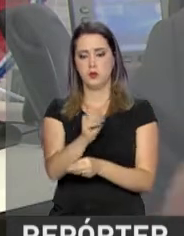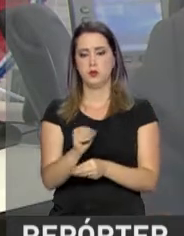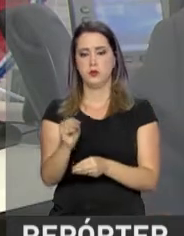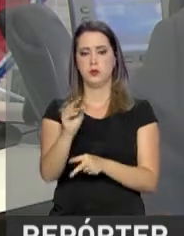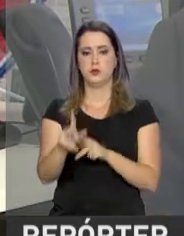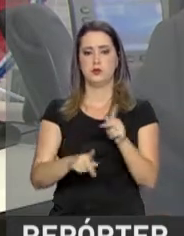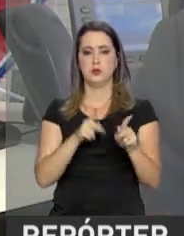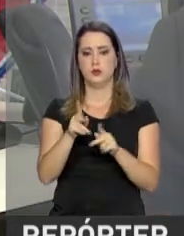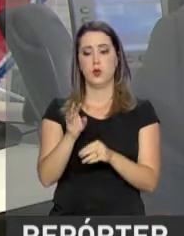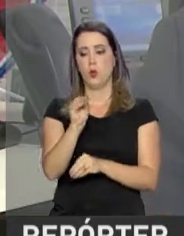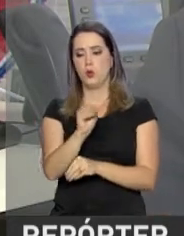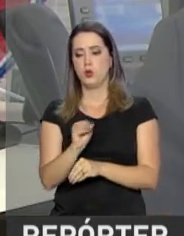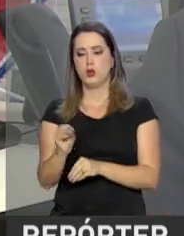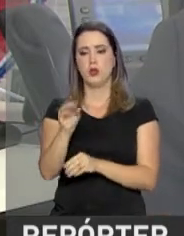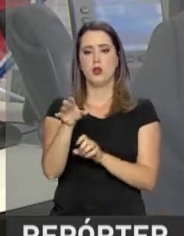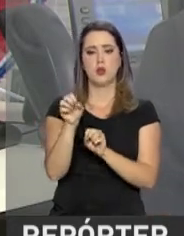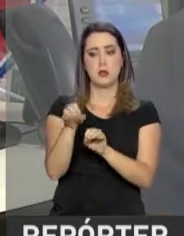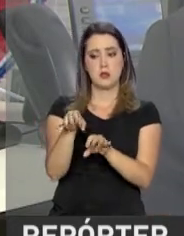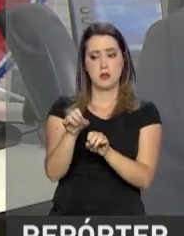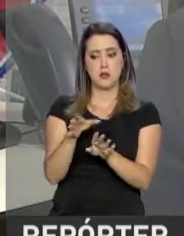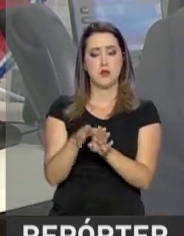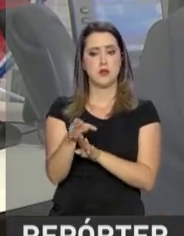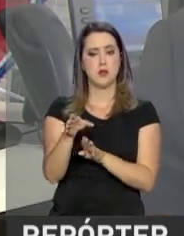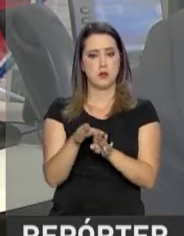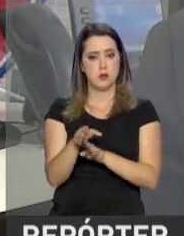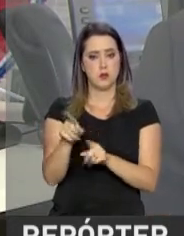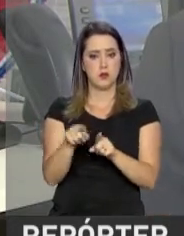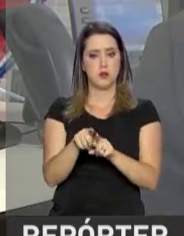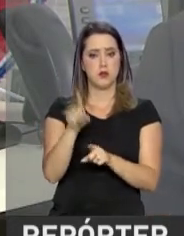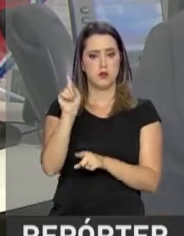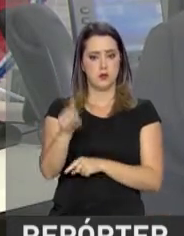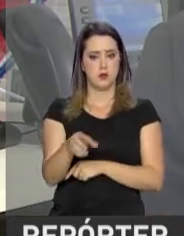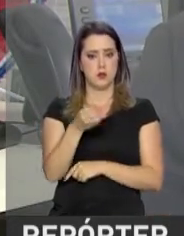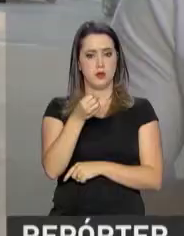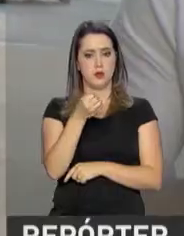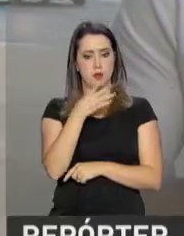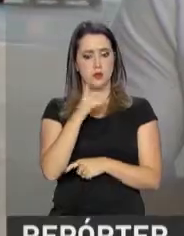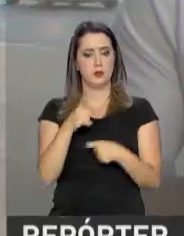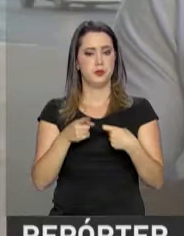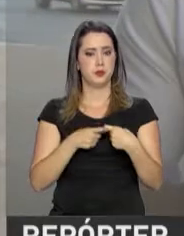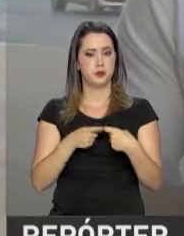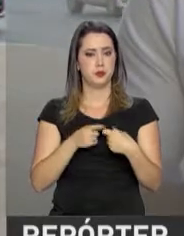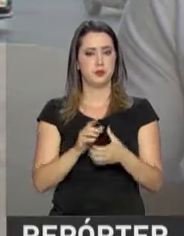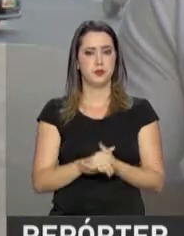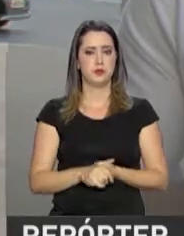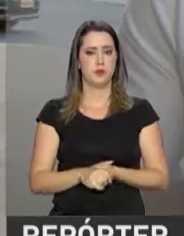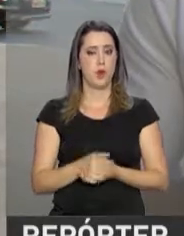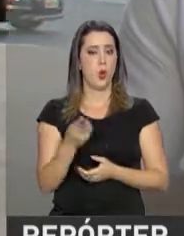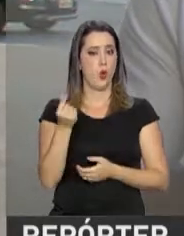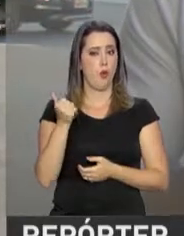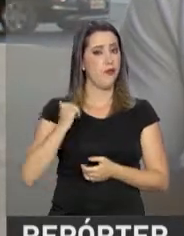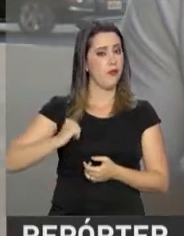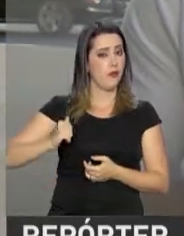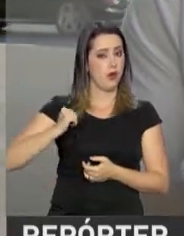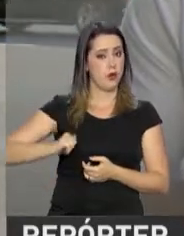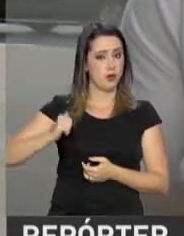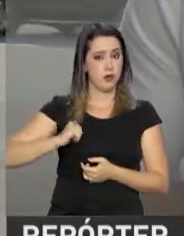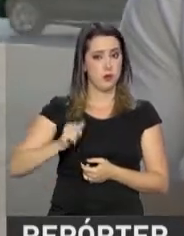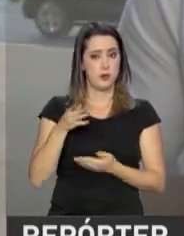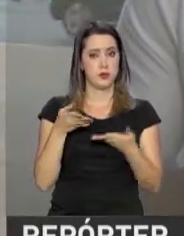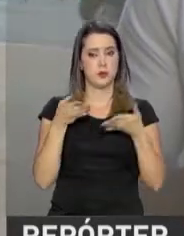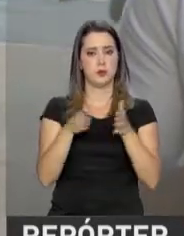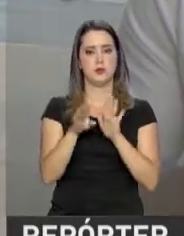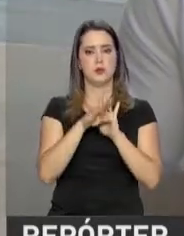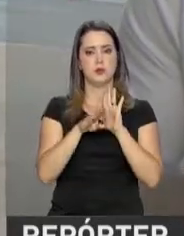assistência e orientação de praticando uma boa medicina a bolsa para o médico que participa do programa